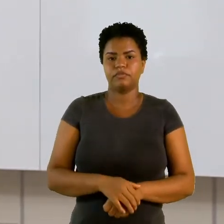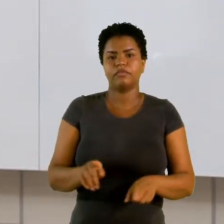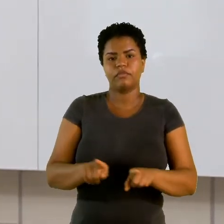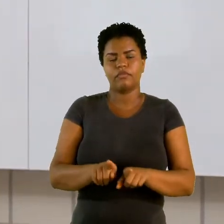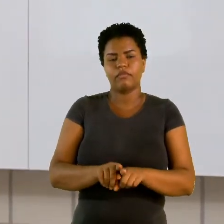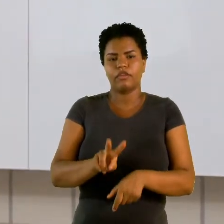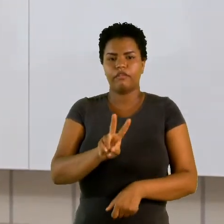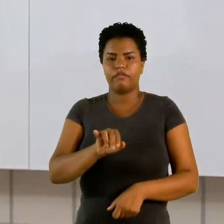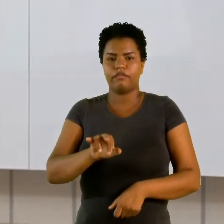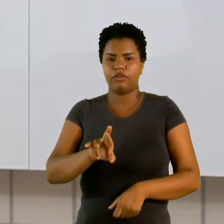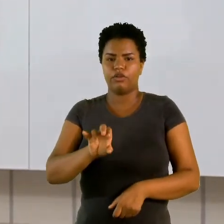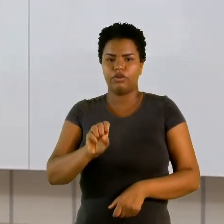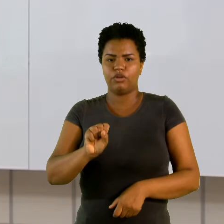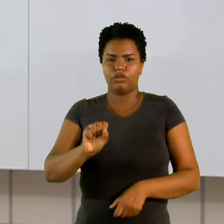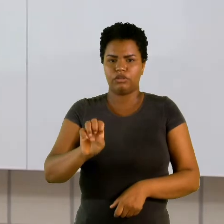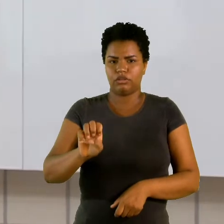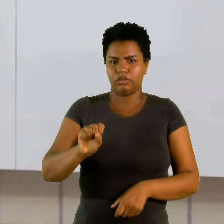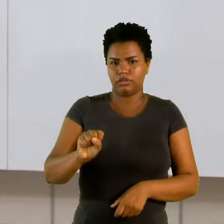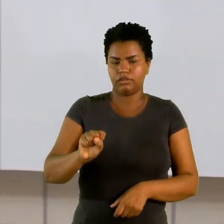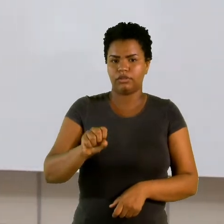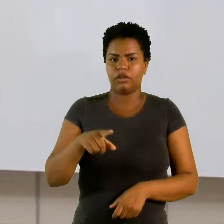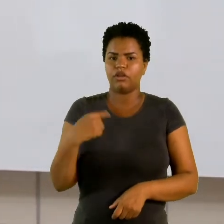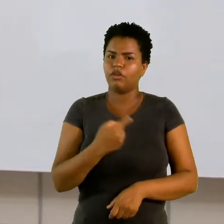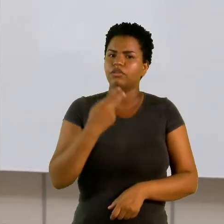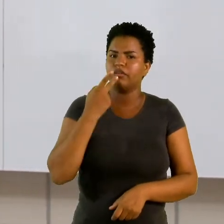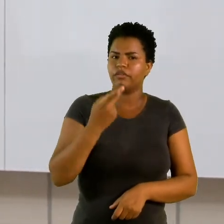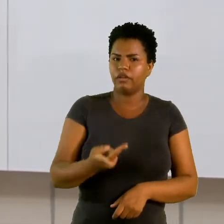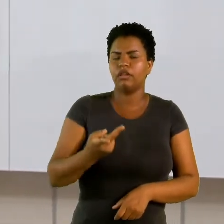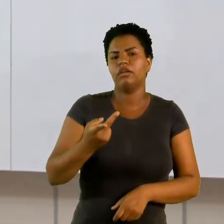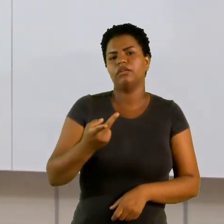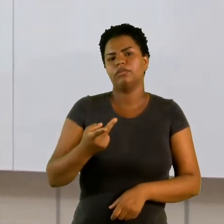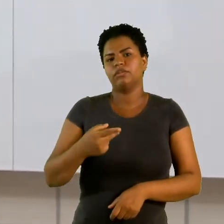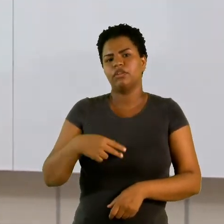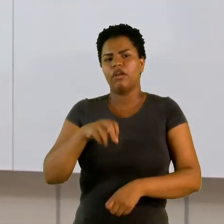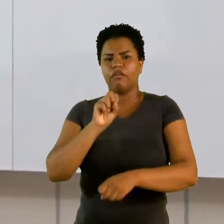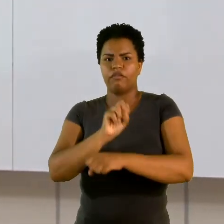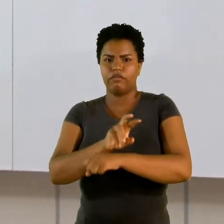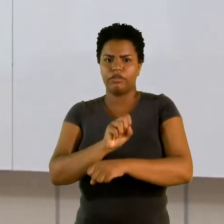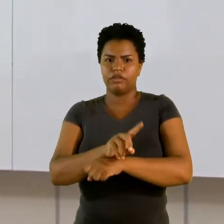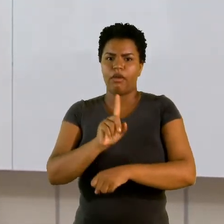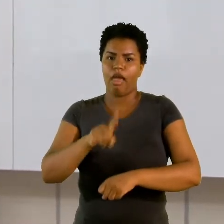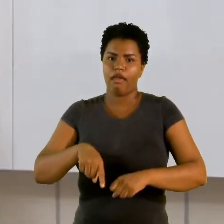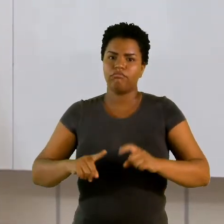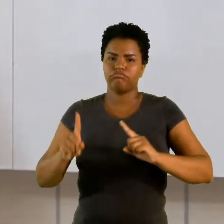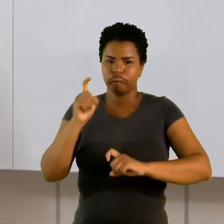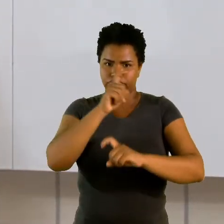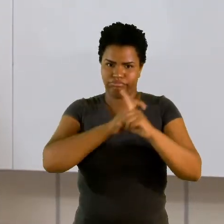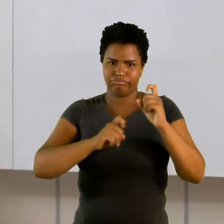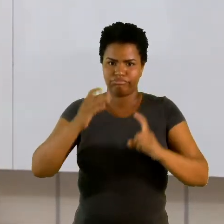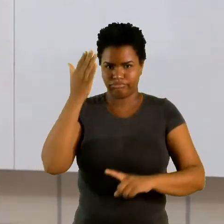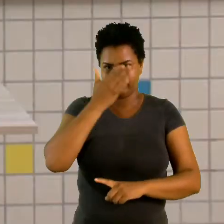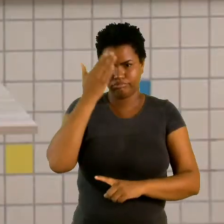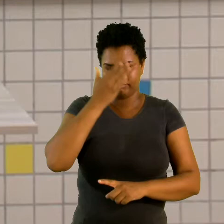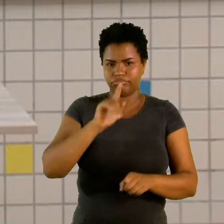viroses. Como nós já falamos, que os vírus também são micro-organismos.